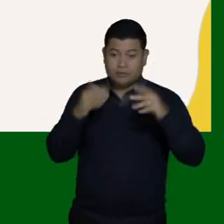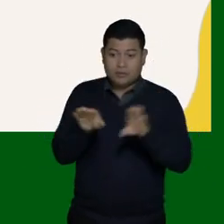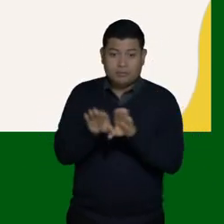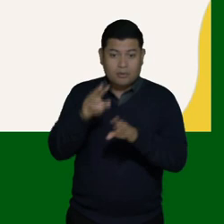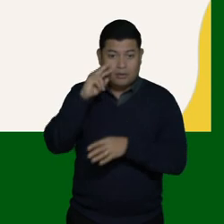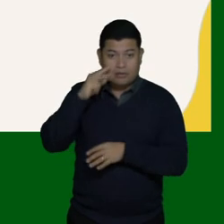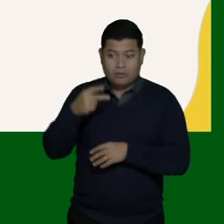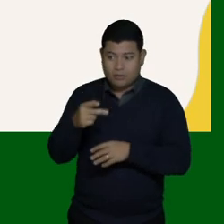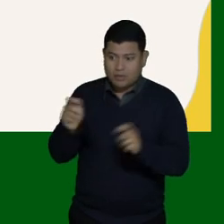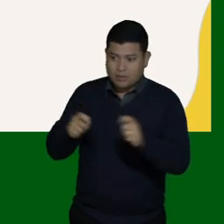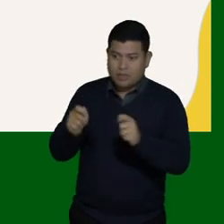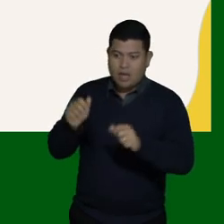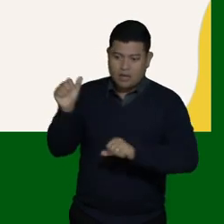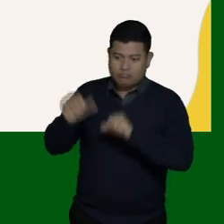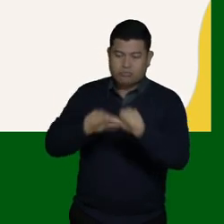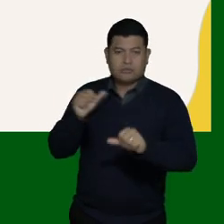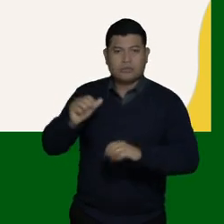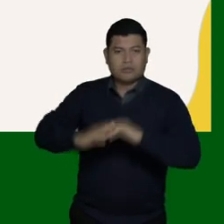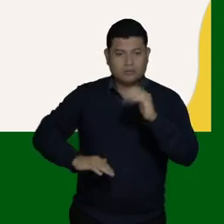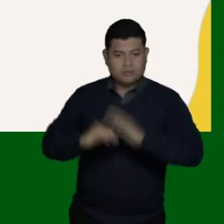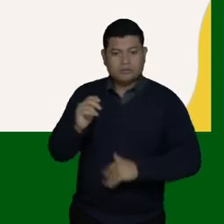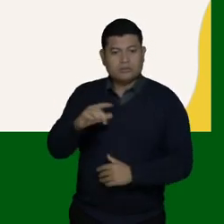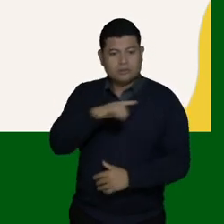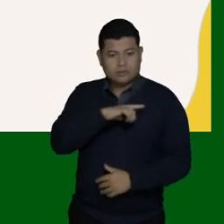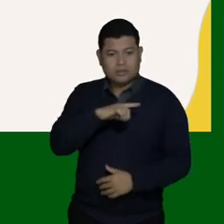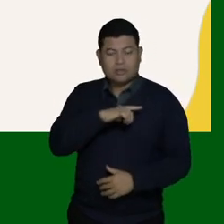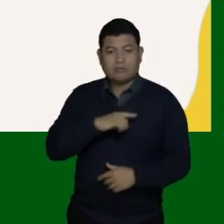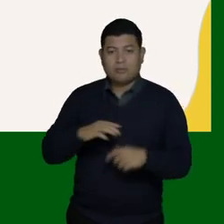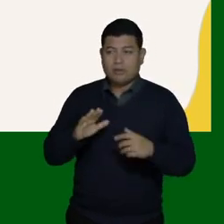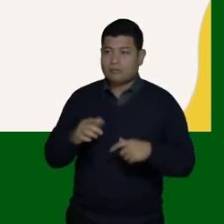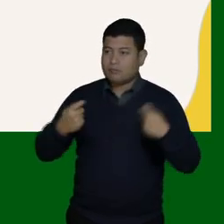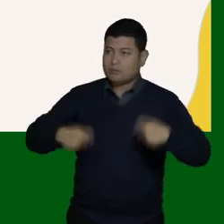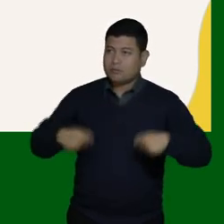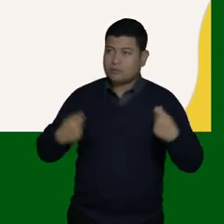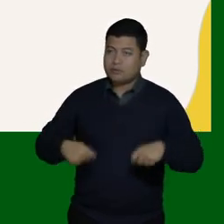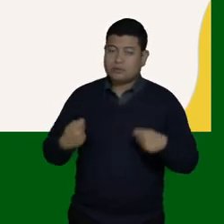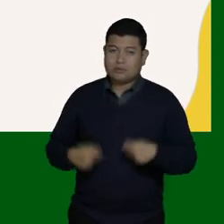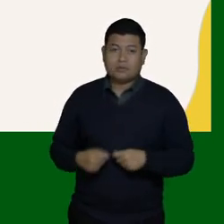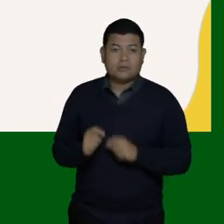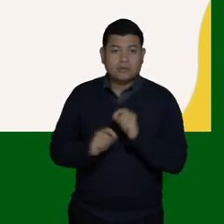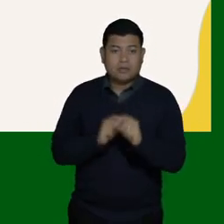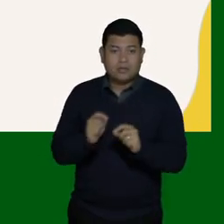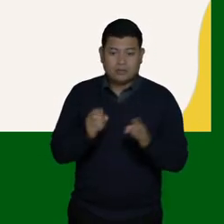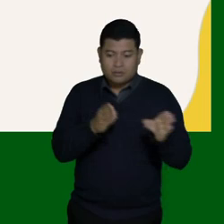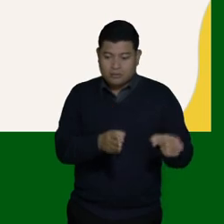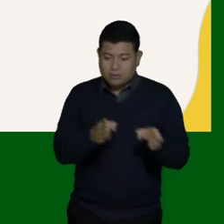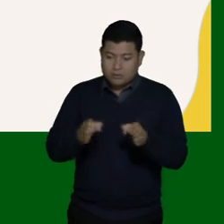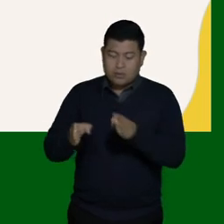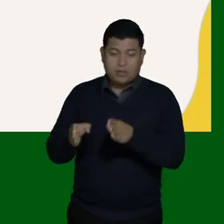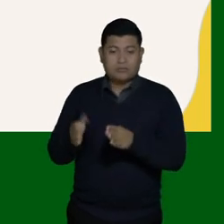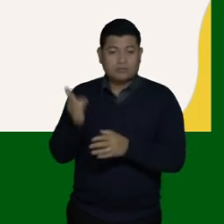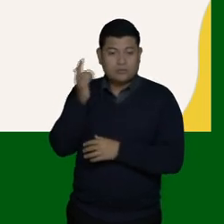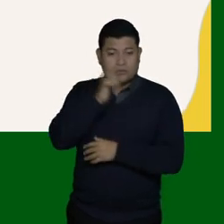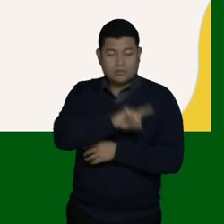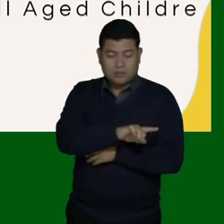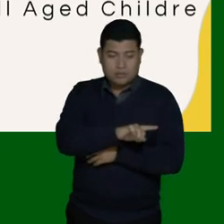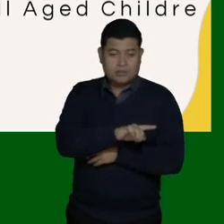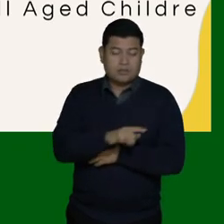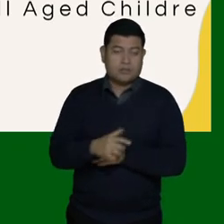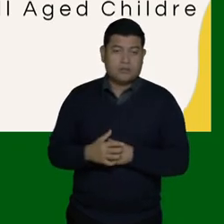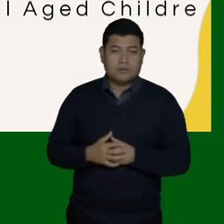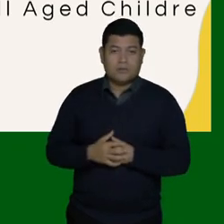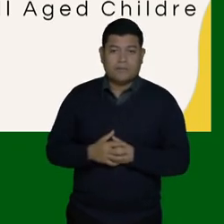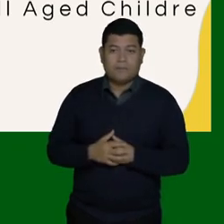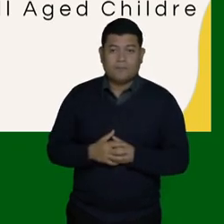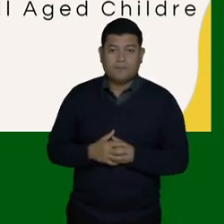ela é capaz mas ela precisa um tempo de se ajustar e restabelecer algumas rotinas nas algumas normas